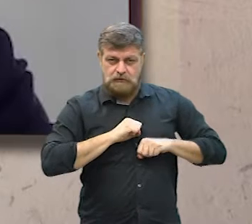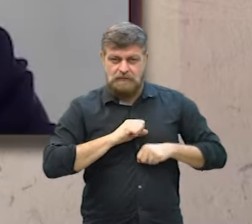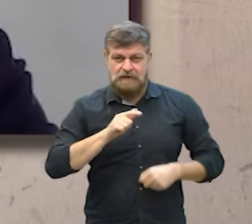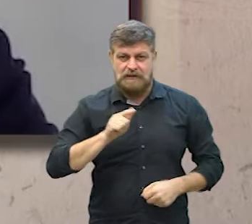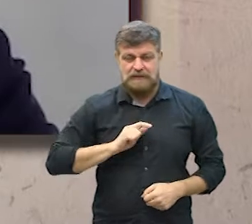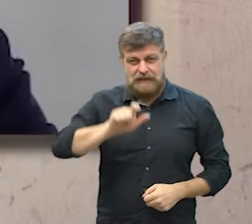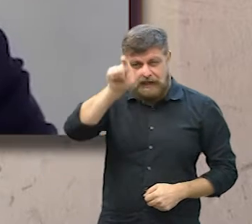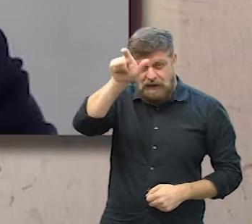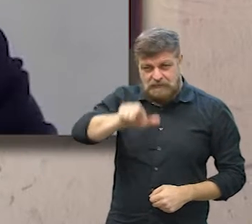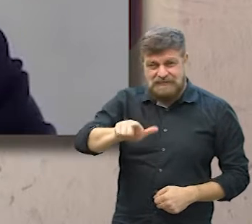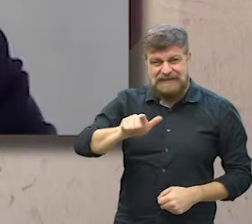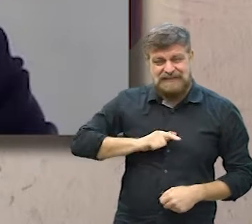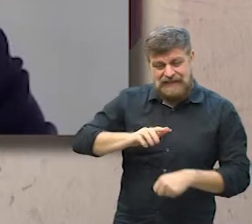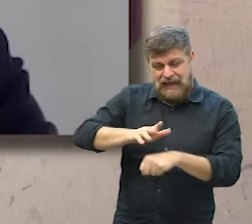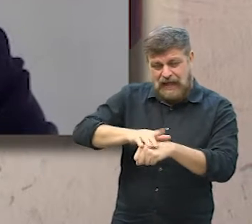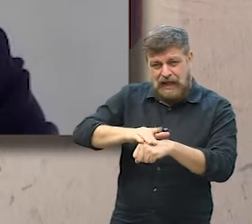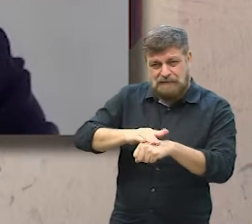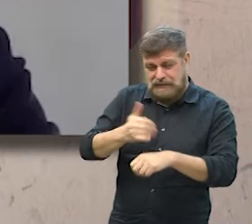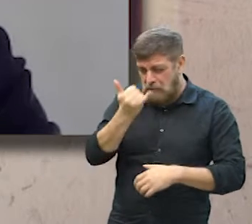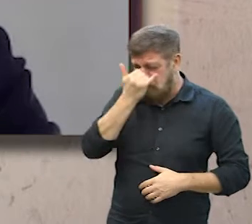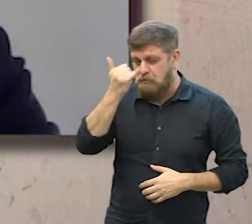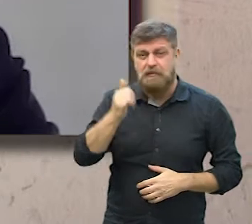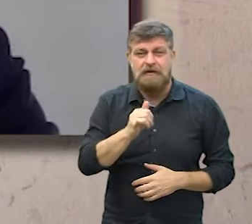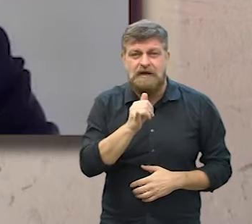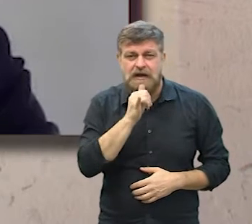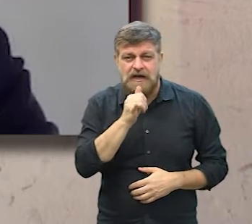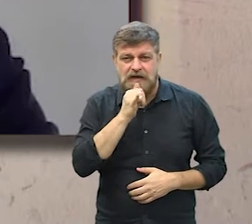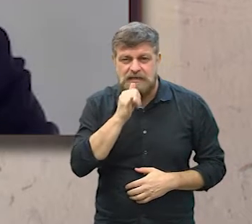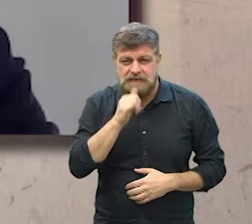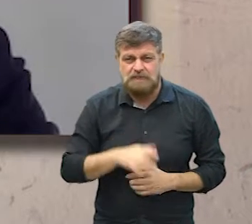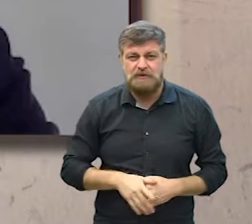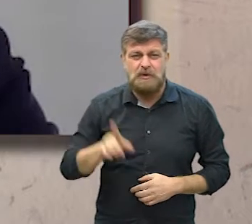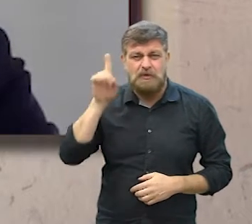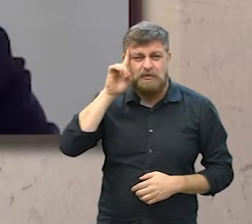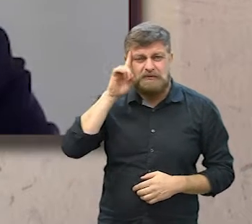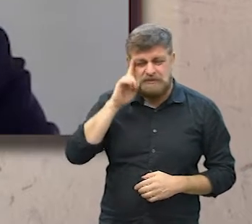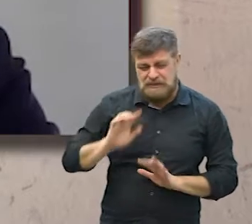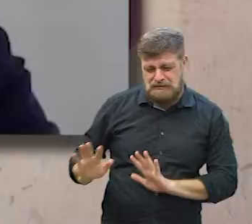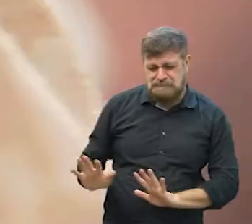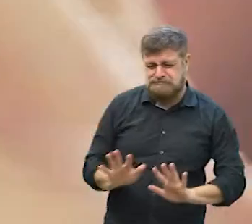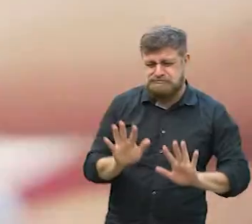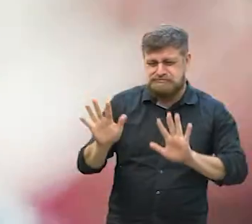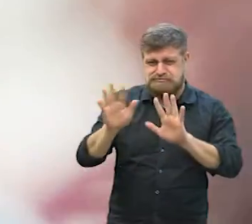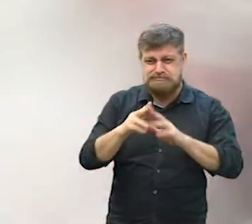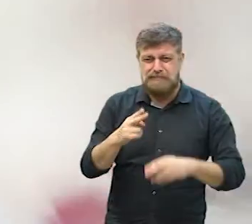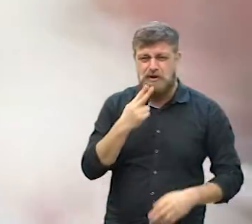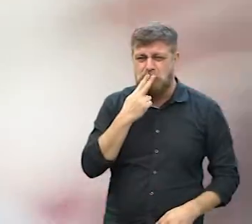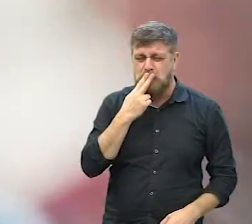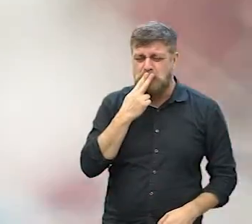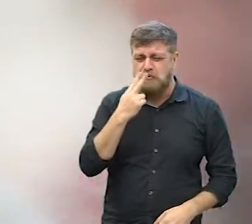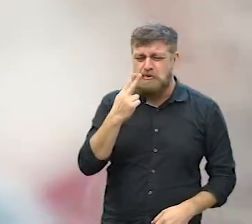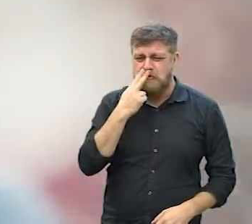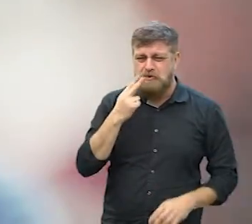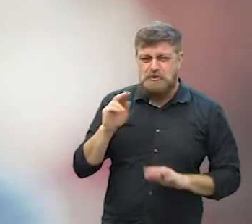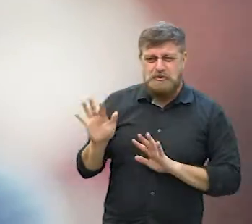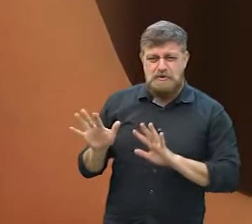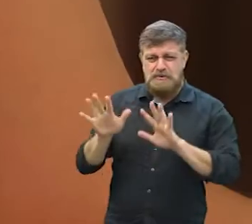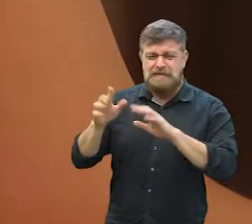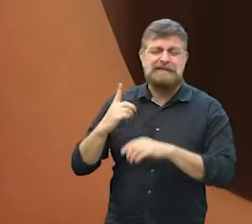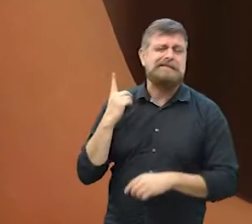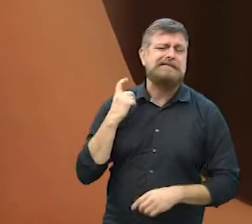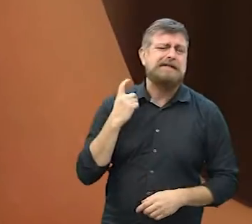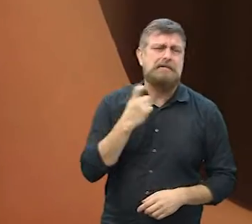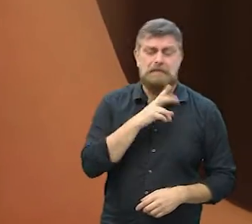tem agentes que só desencadeiam a crise, por exemplo, um dia mais poluído, uma fumaça de cigarro, um cheiro forte, por